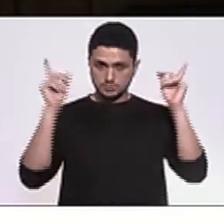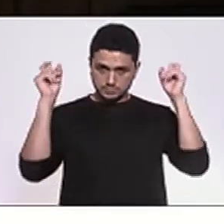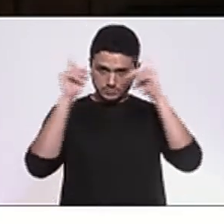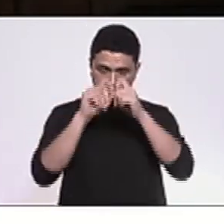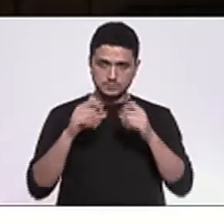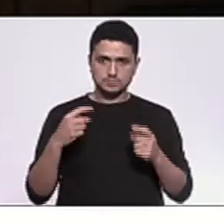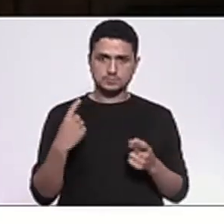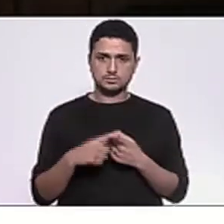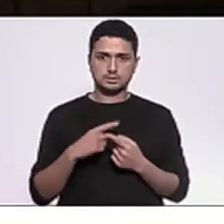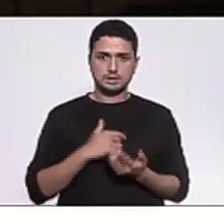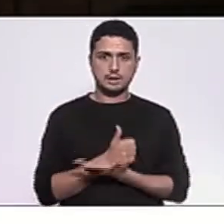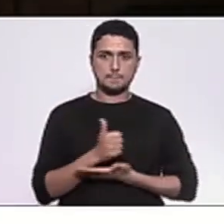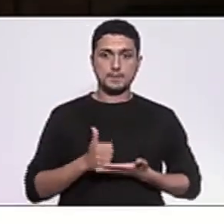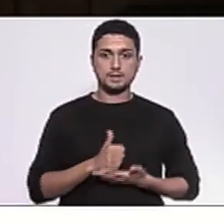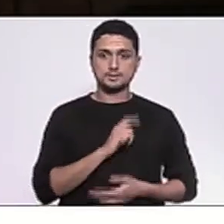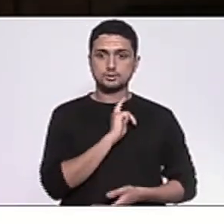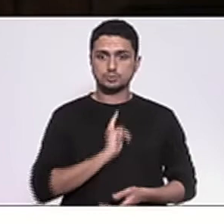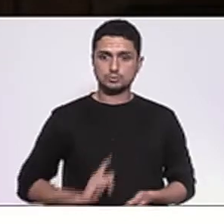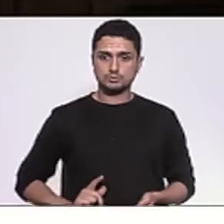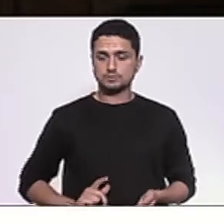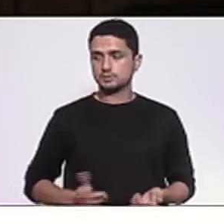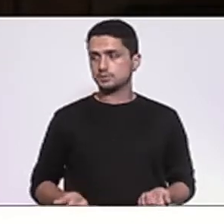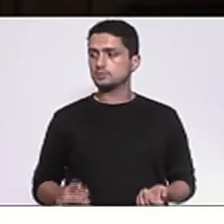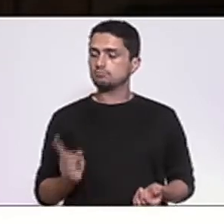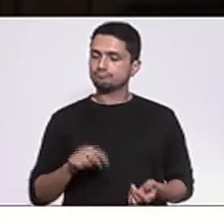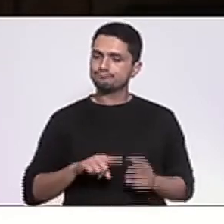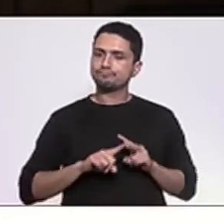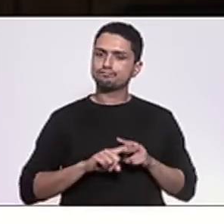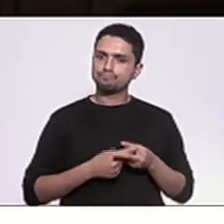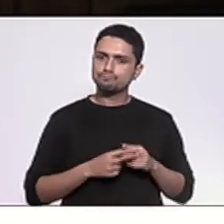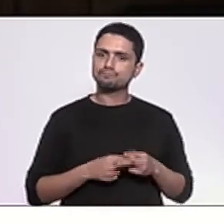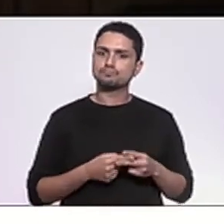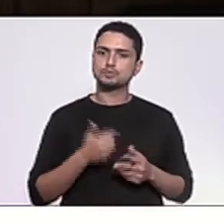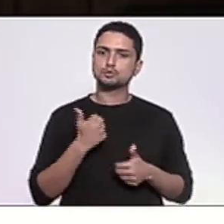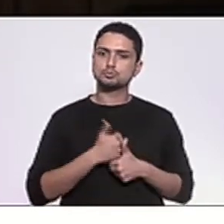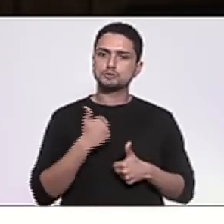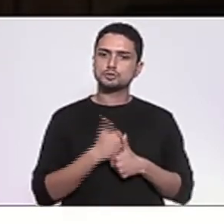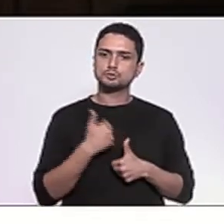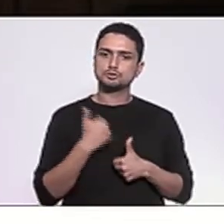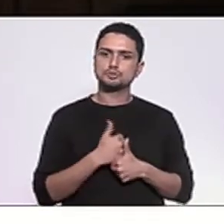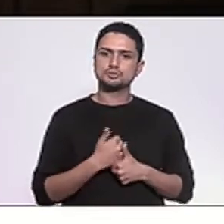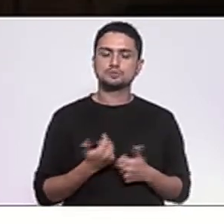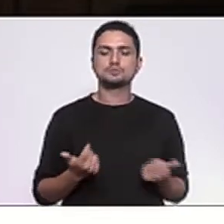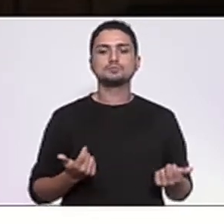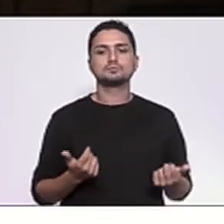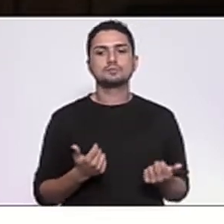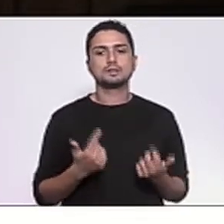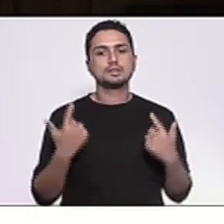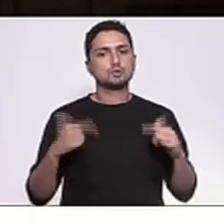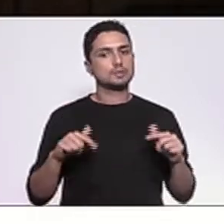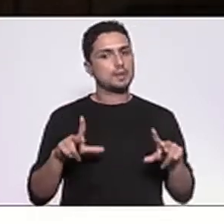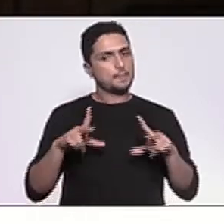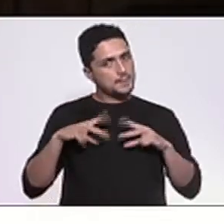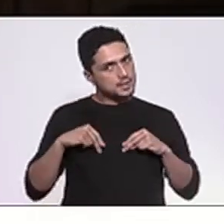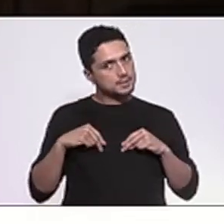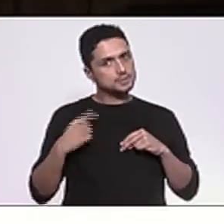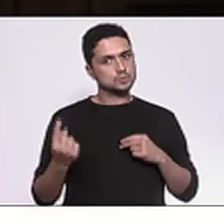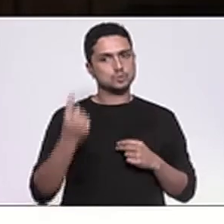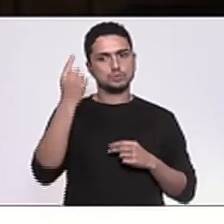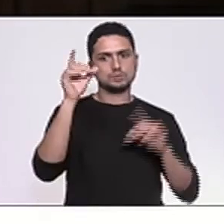da base do governo consertar um substitutivo que não mereça